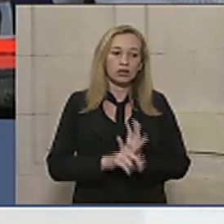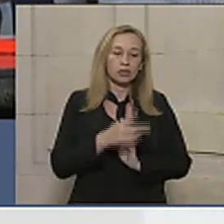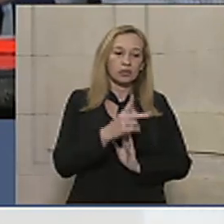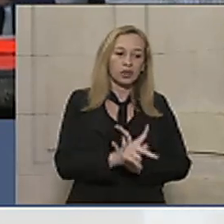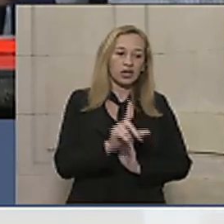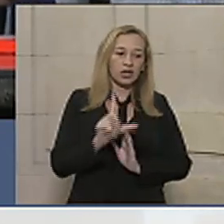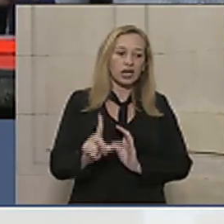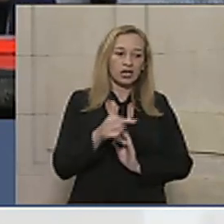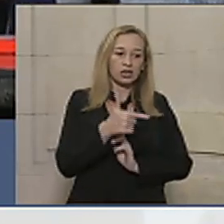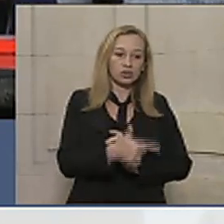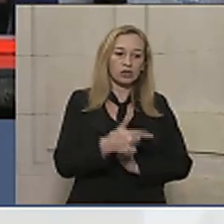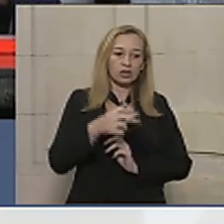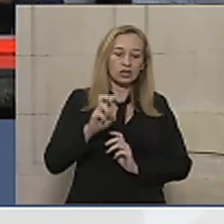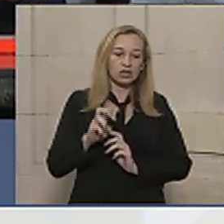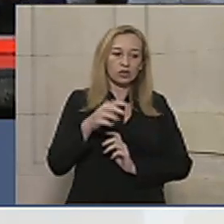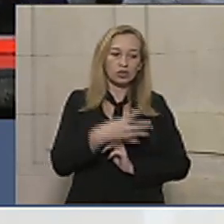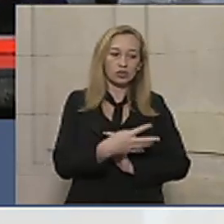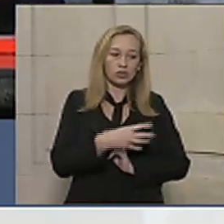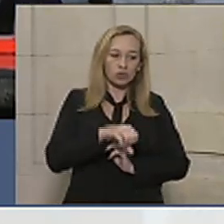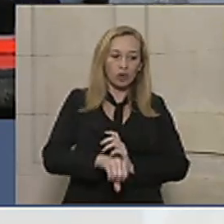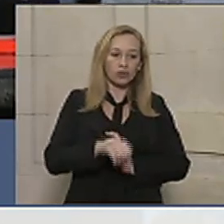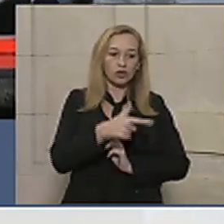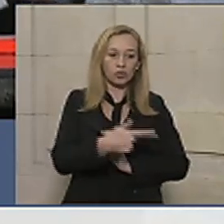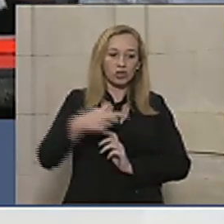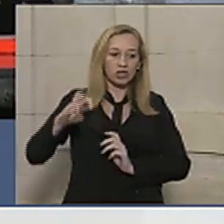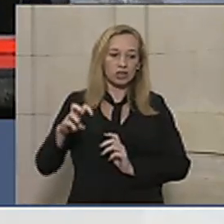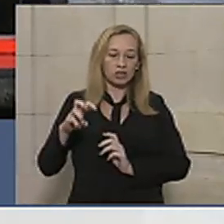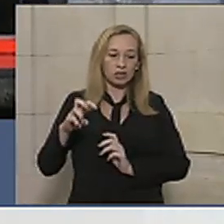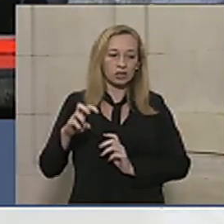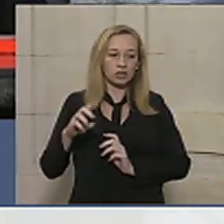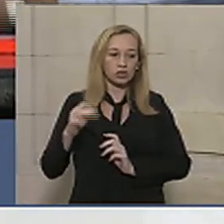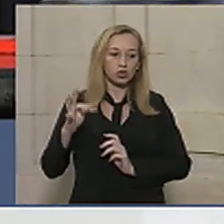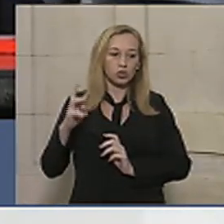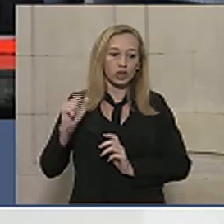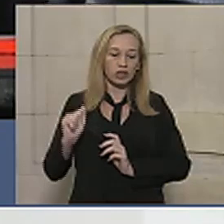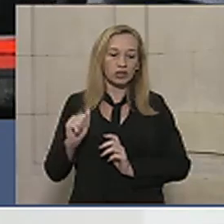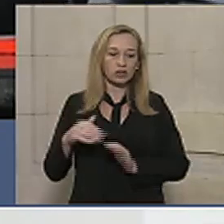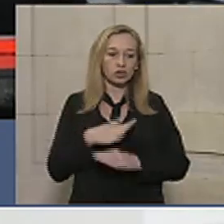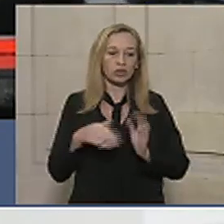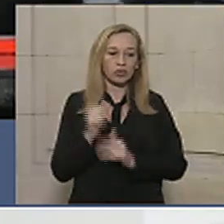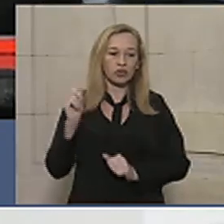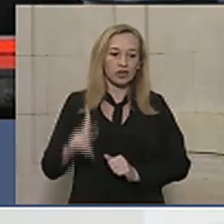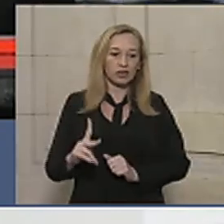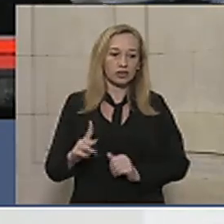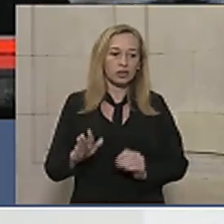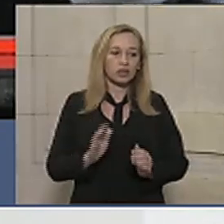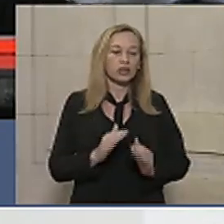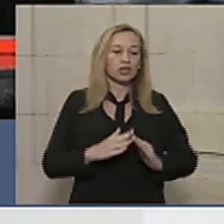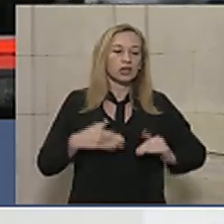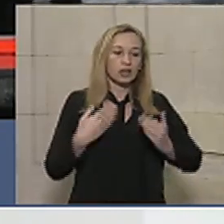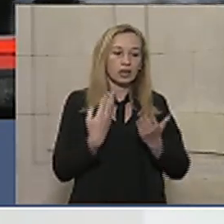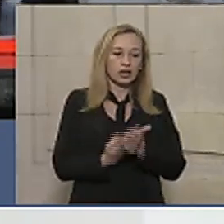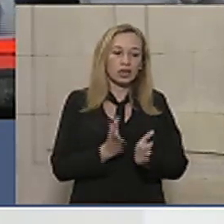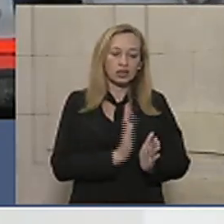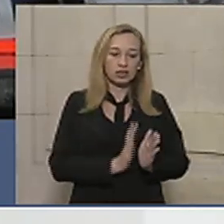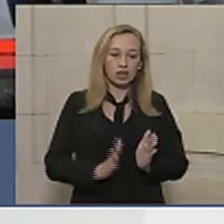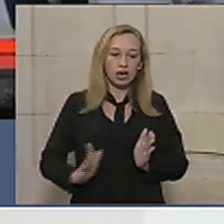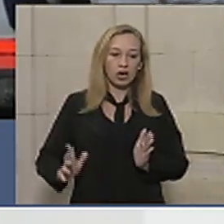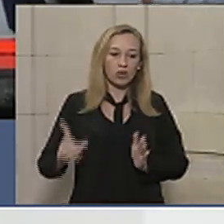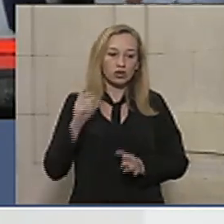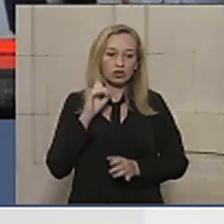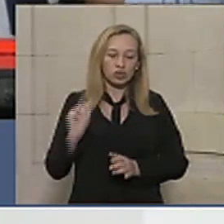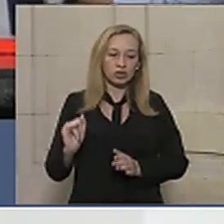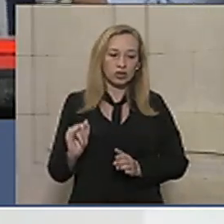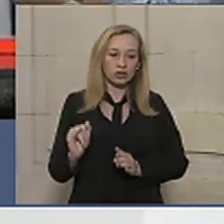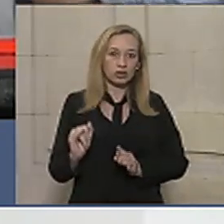PL 259/2015. O número aqui é outro. Gustavo Tutuca. Senhores que aprovam, eles estão aprovados. Requer a inclusão